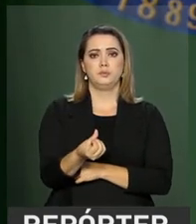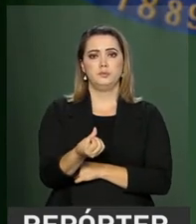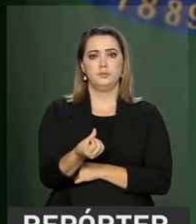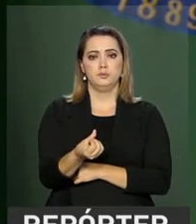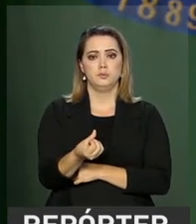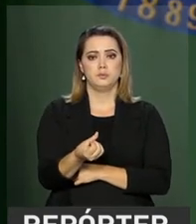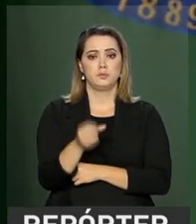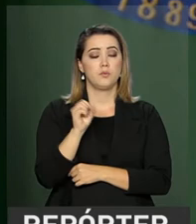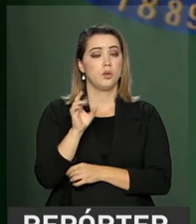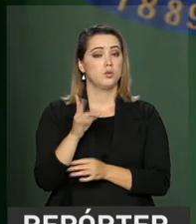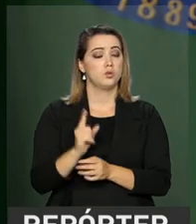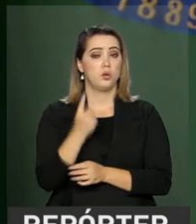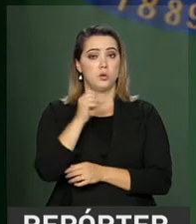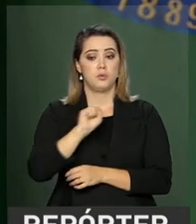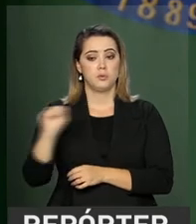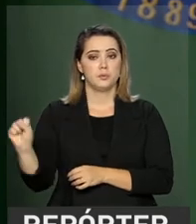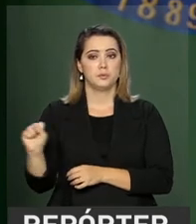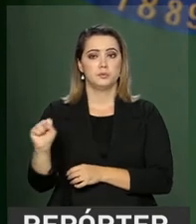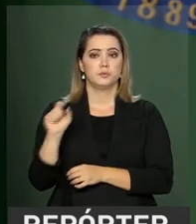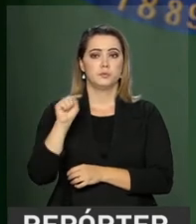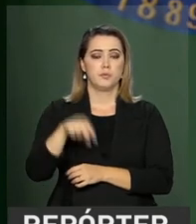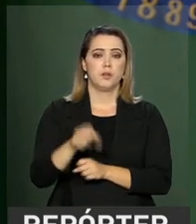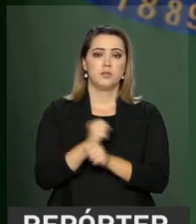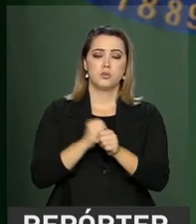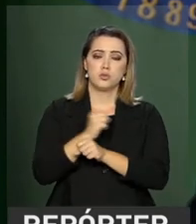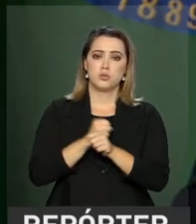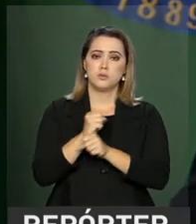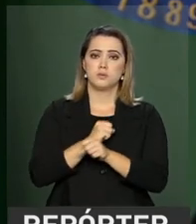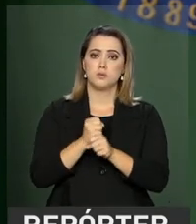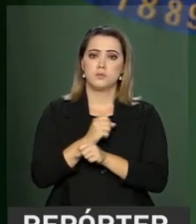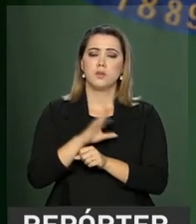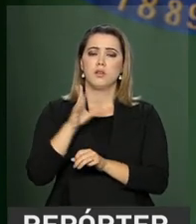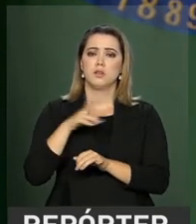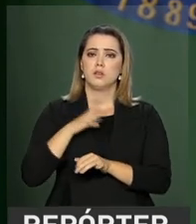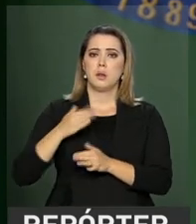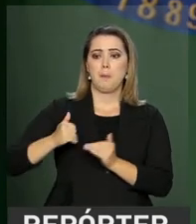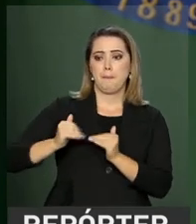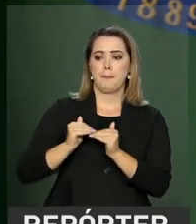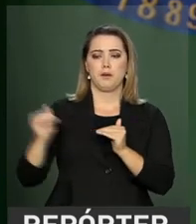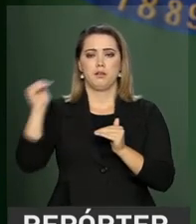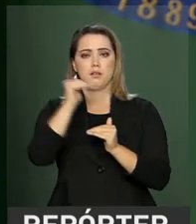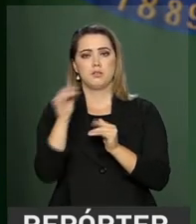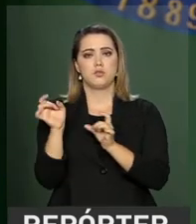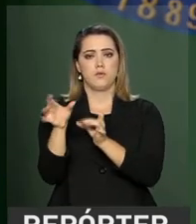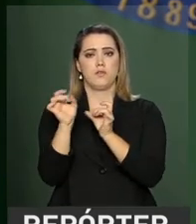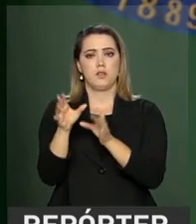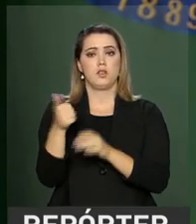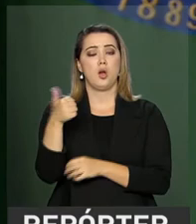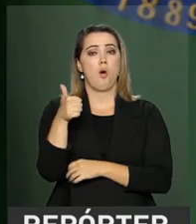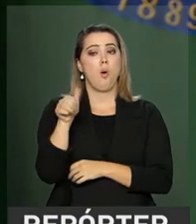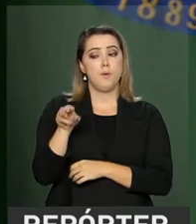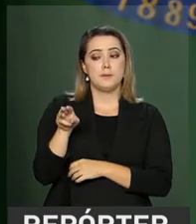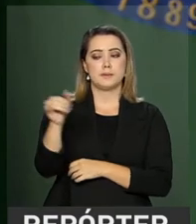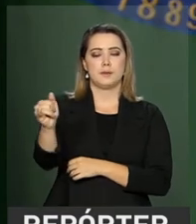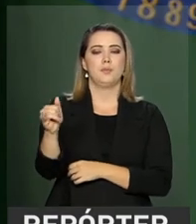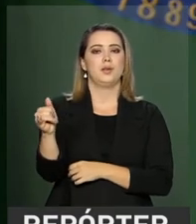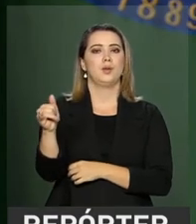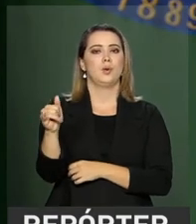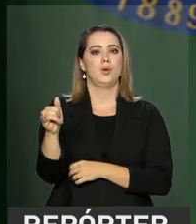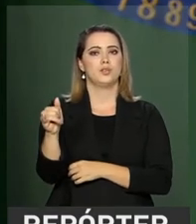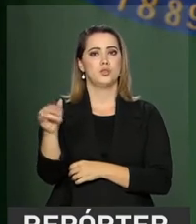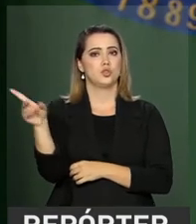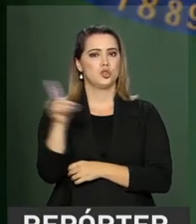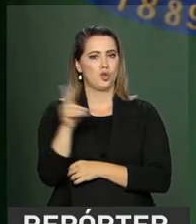só no primeiro semestre deste ano registrou superávit comercial de 11 bilhões e meio